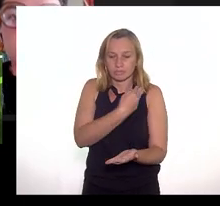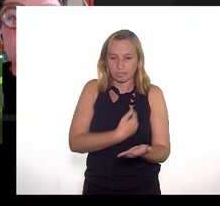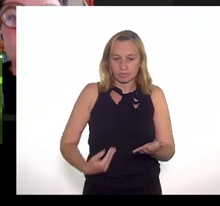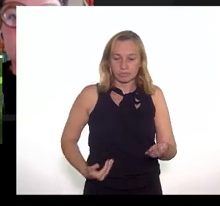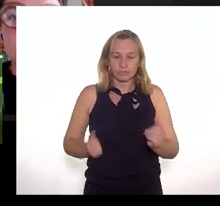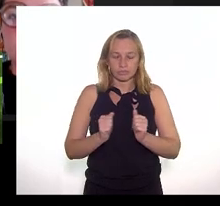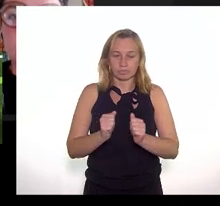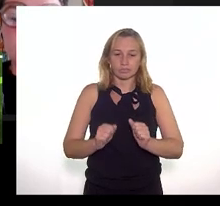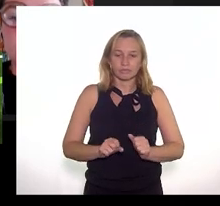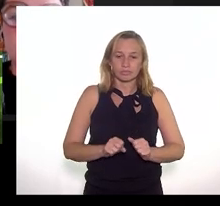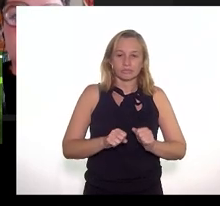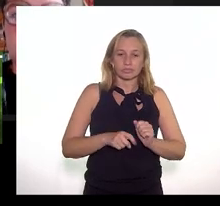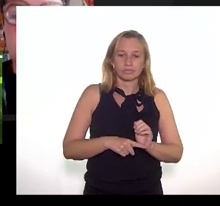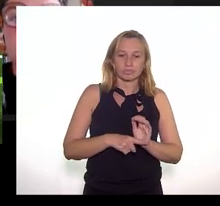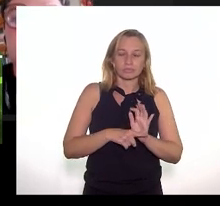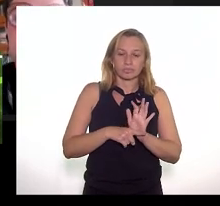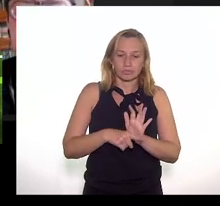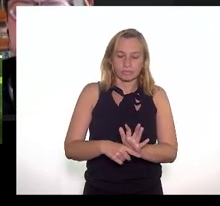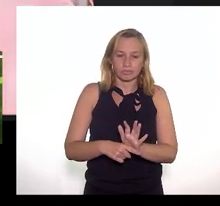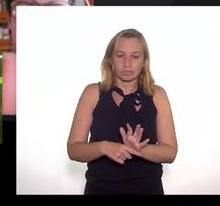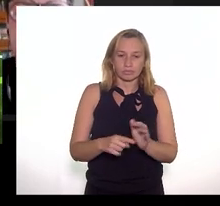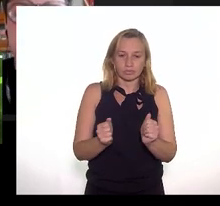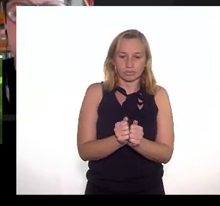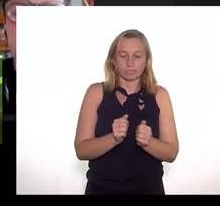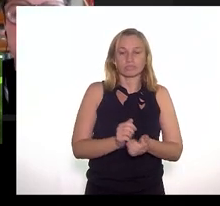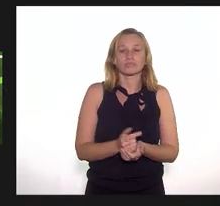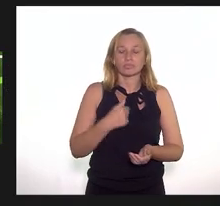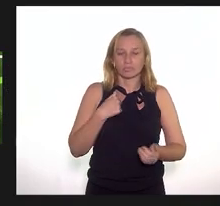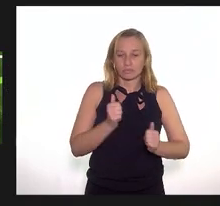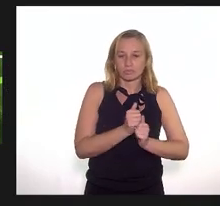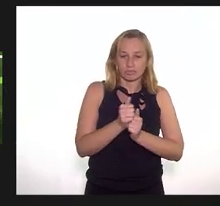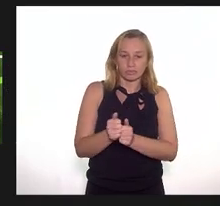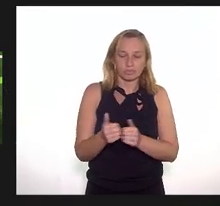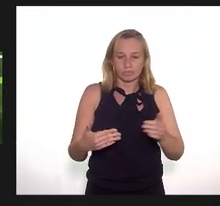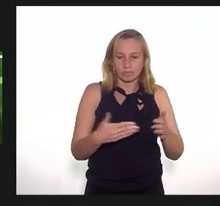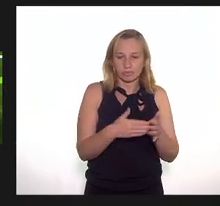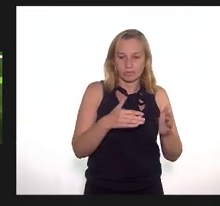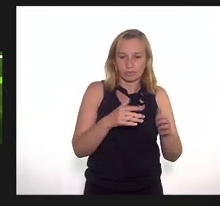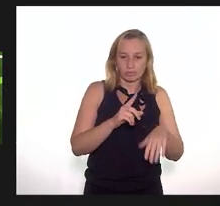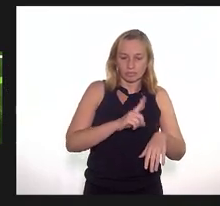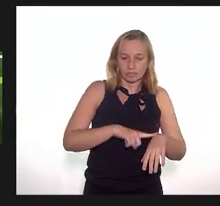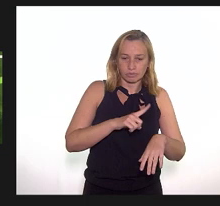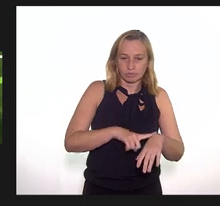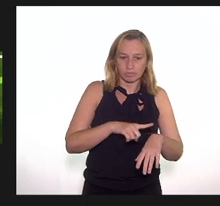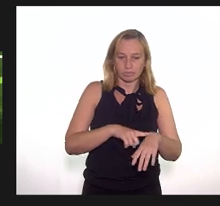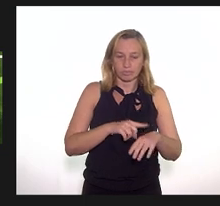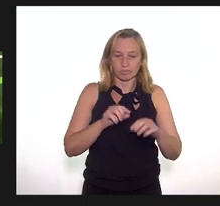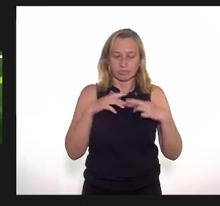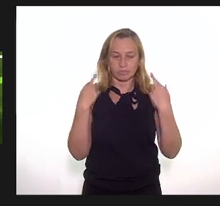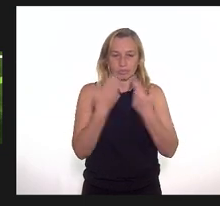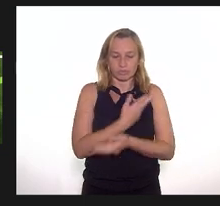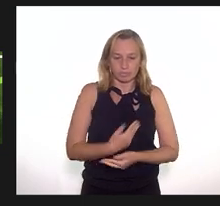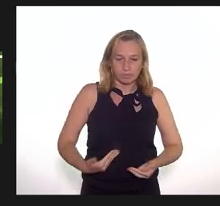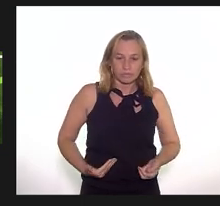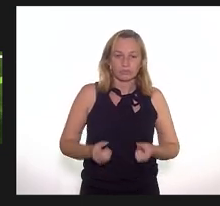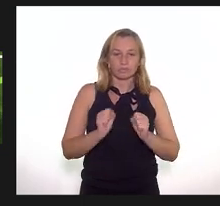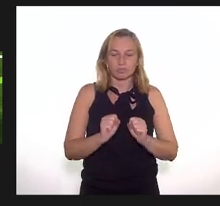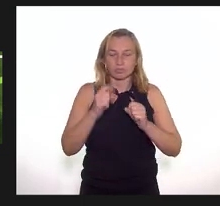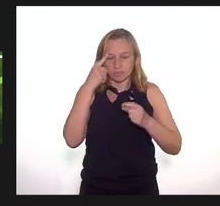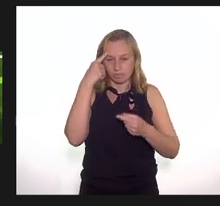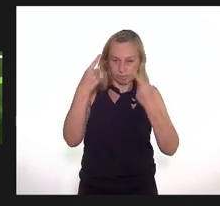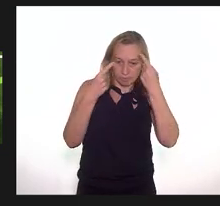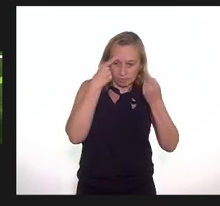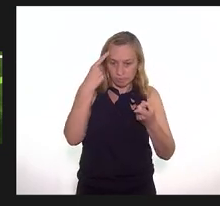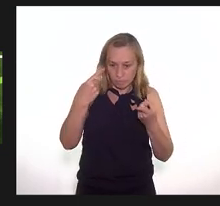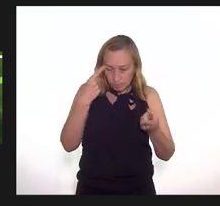conjunto. Deputado, eu estou aqui acompanhando até onde der aqui a audiência para a gente tirar o máximo de ideias